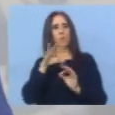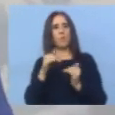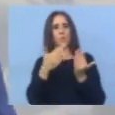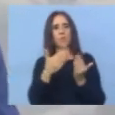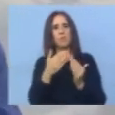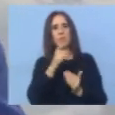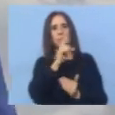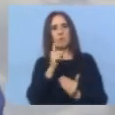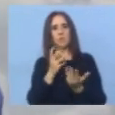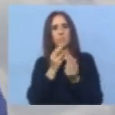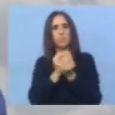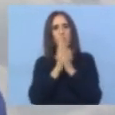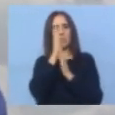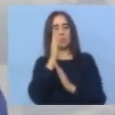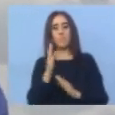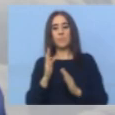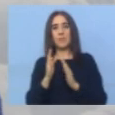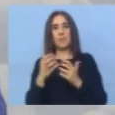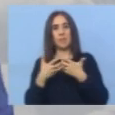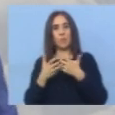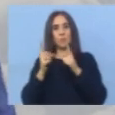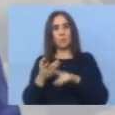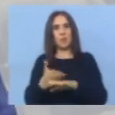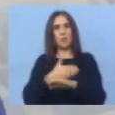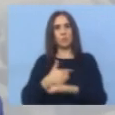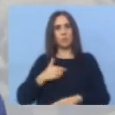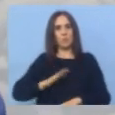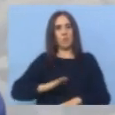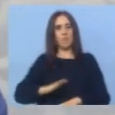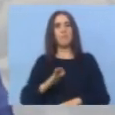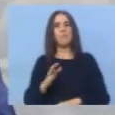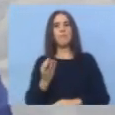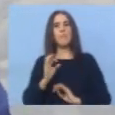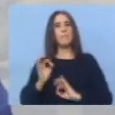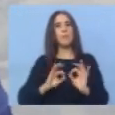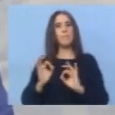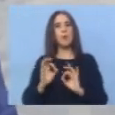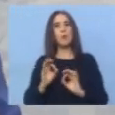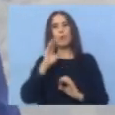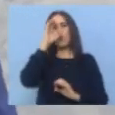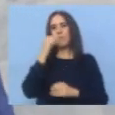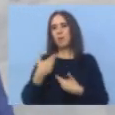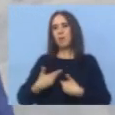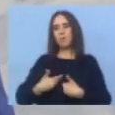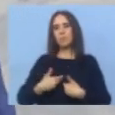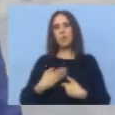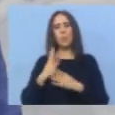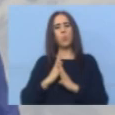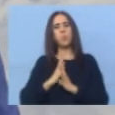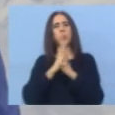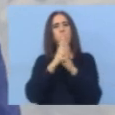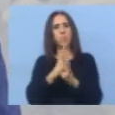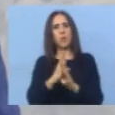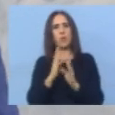com Deus. E quando lá estava, antes da guerra começar, estavam precisamente a preparar, com a ajuda do governo, uma grande peregrinação